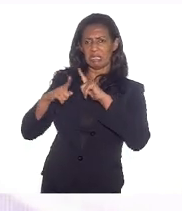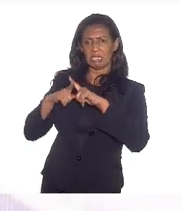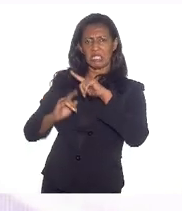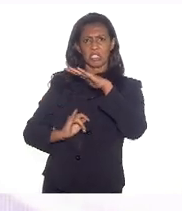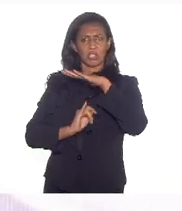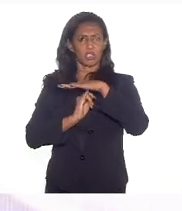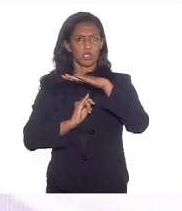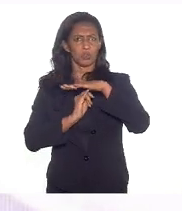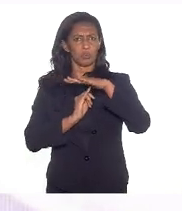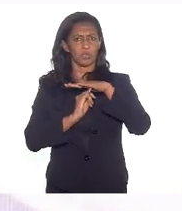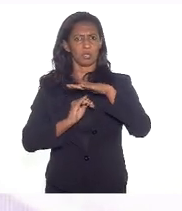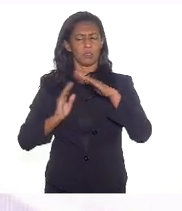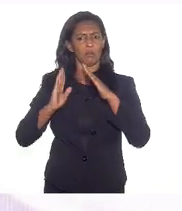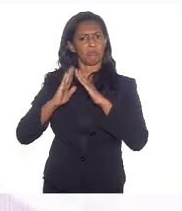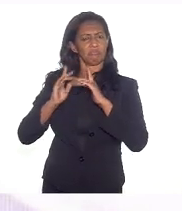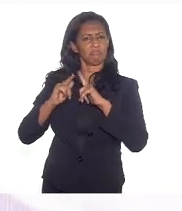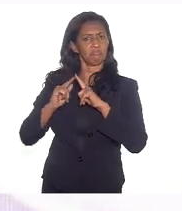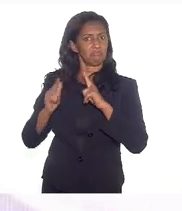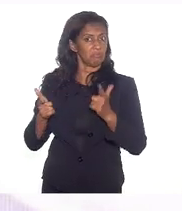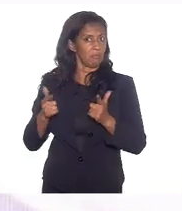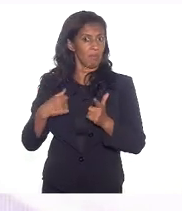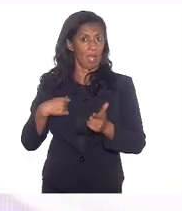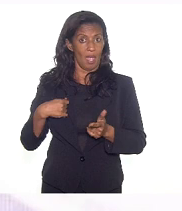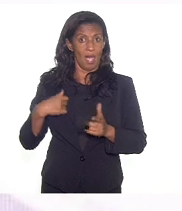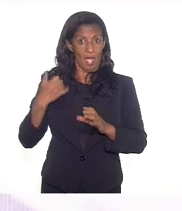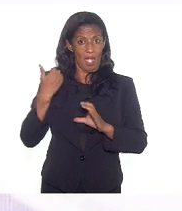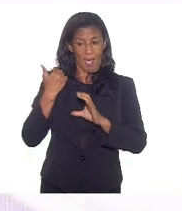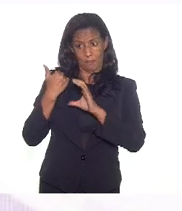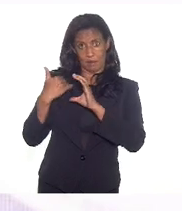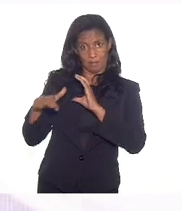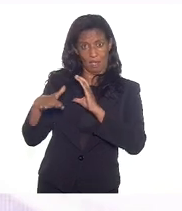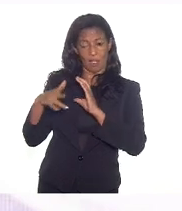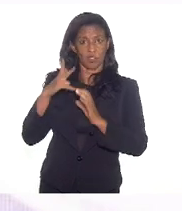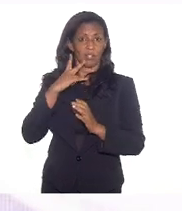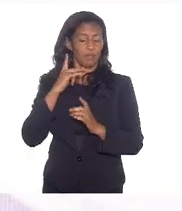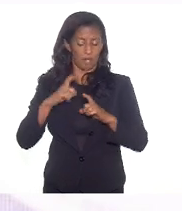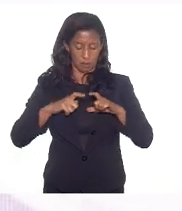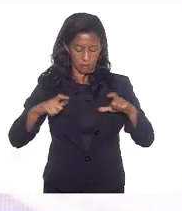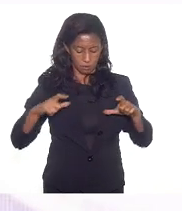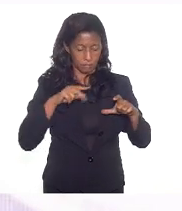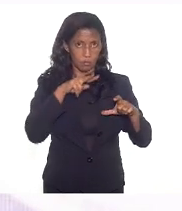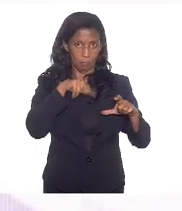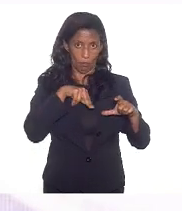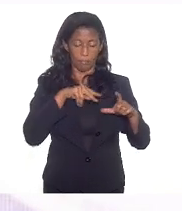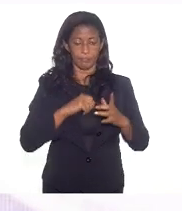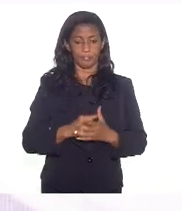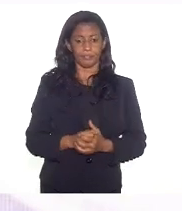instituições religiosas. A mensagem da Light diz assim, senhor presidente,